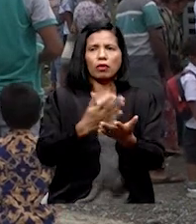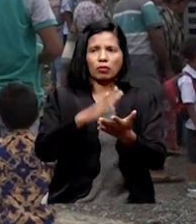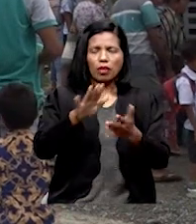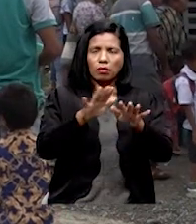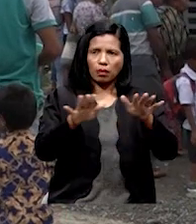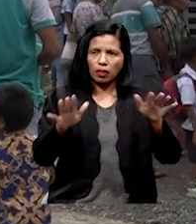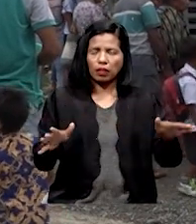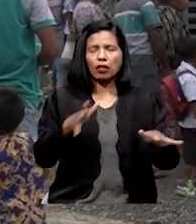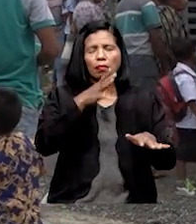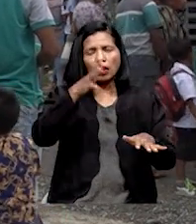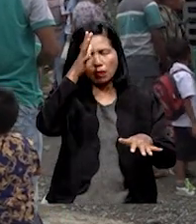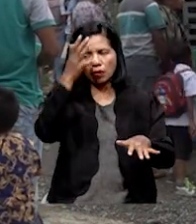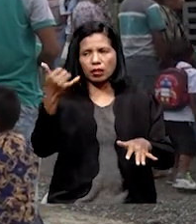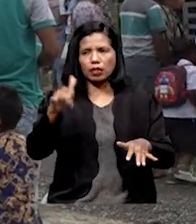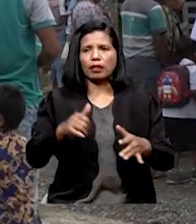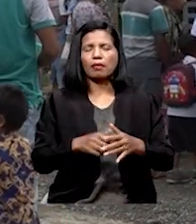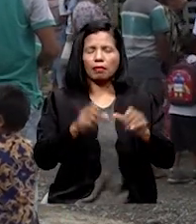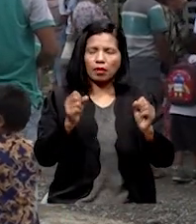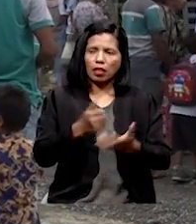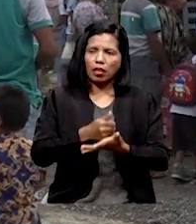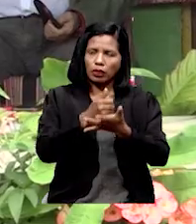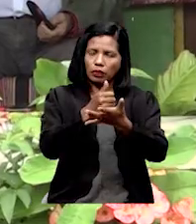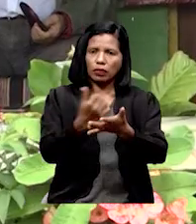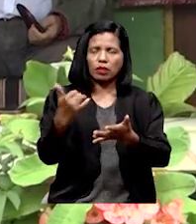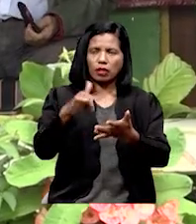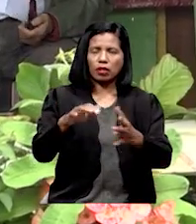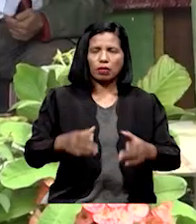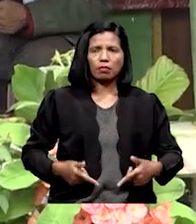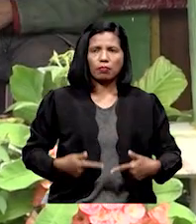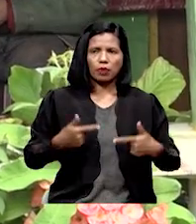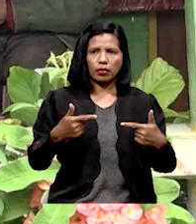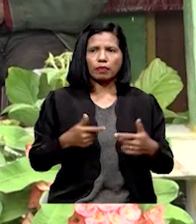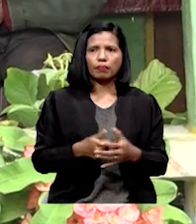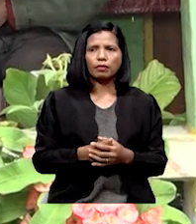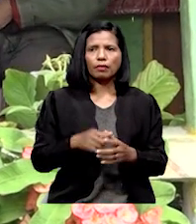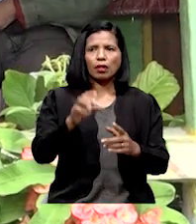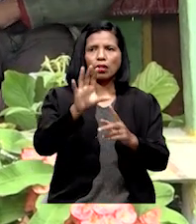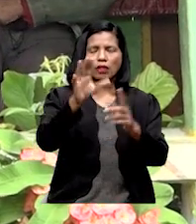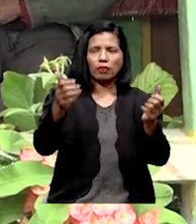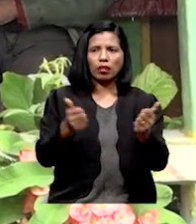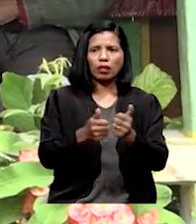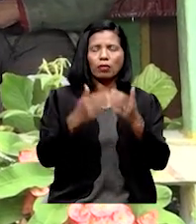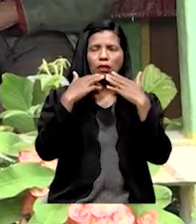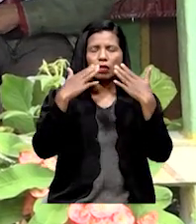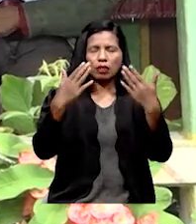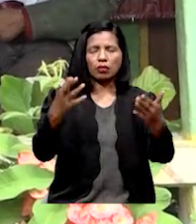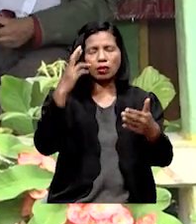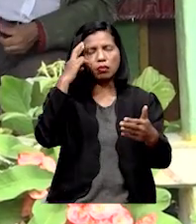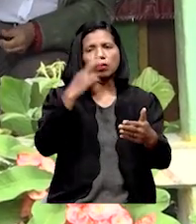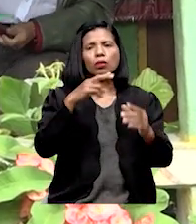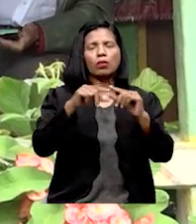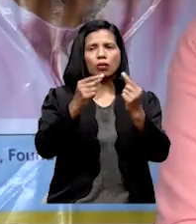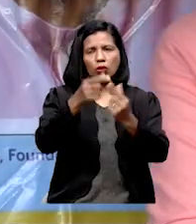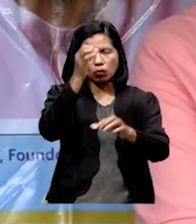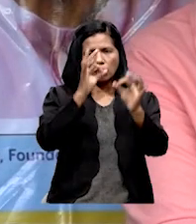aman sira, i espera kata bela ajure itu asir ni mores. Chef aldeia Kasnafar agradece para o Mozorta ho grupo FIAR, tamba